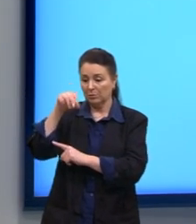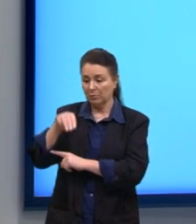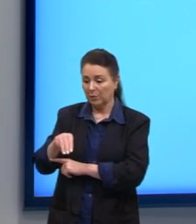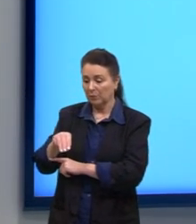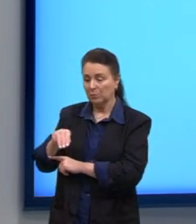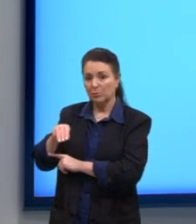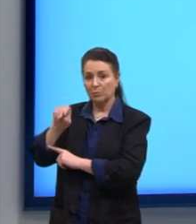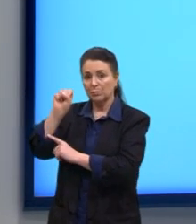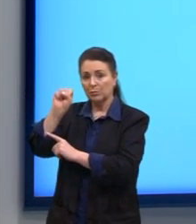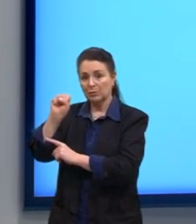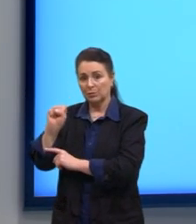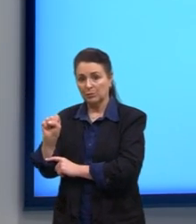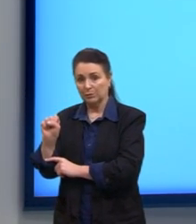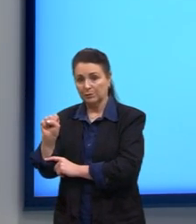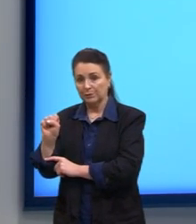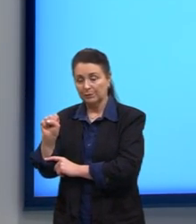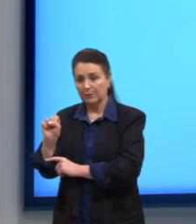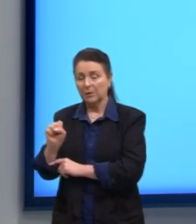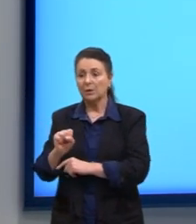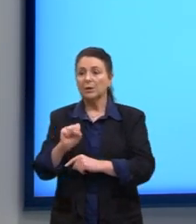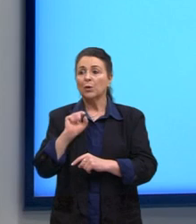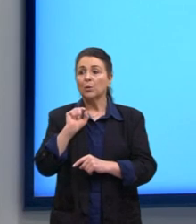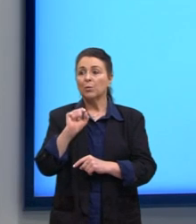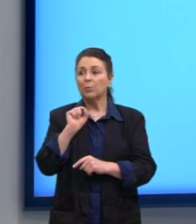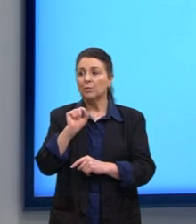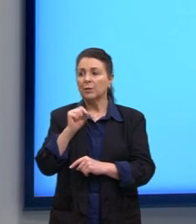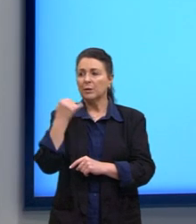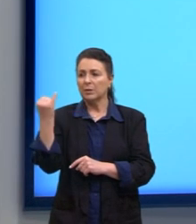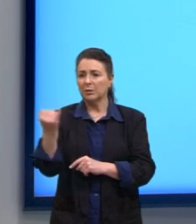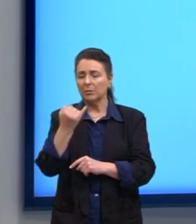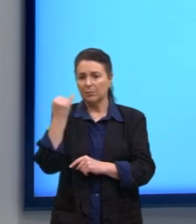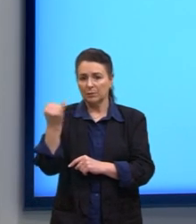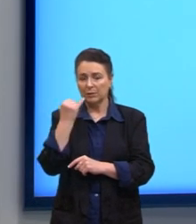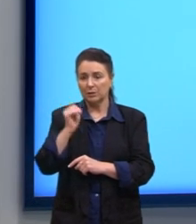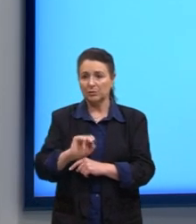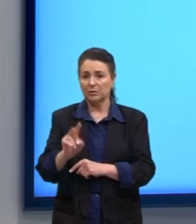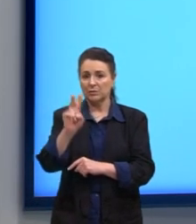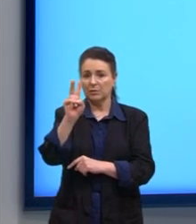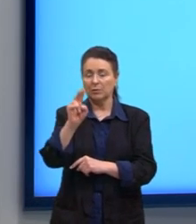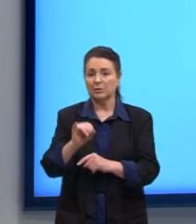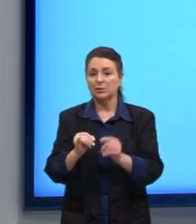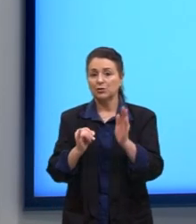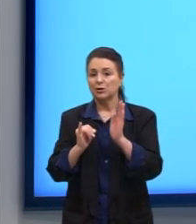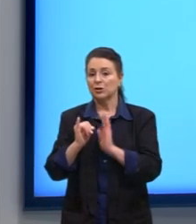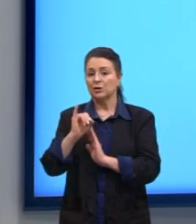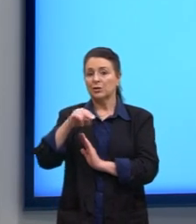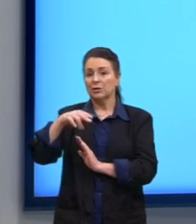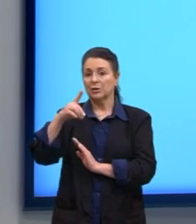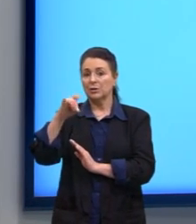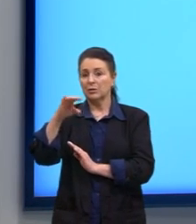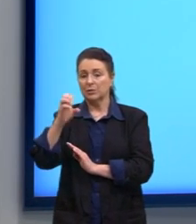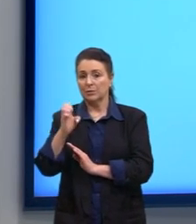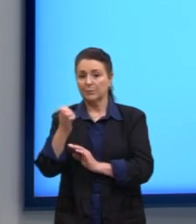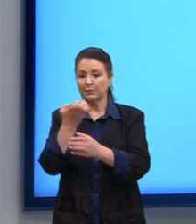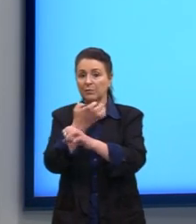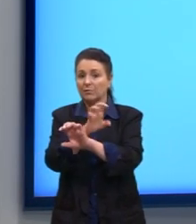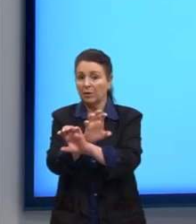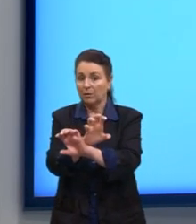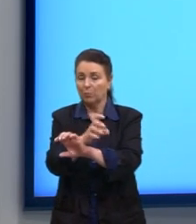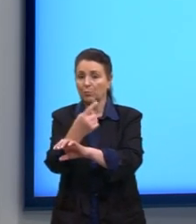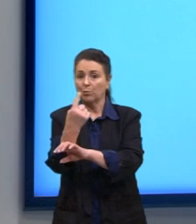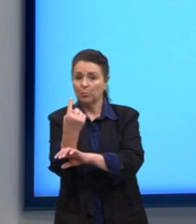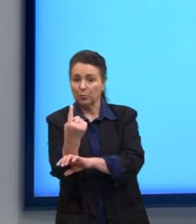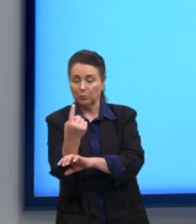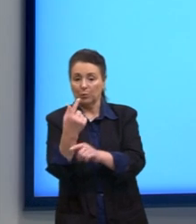segundo bom o que que fica Então como que fica esses valores de índice para o vácuo ele vai ser um porque